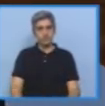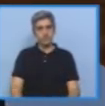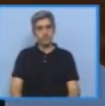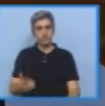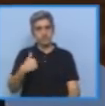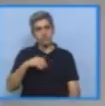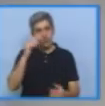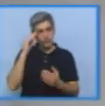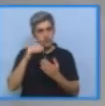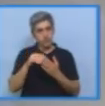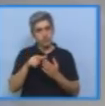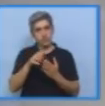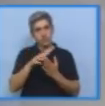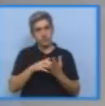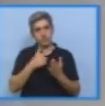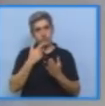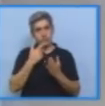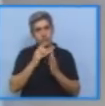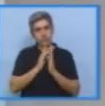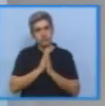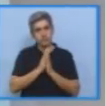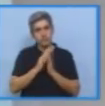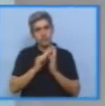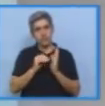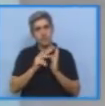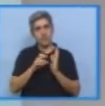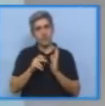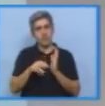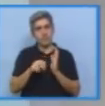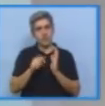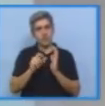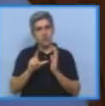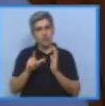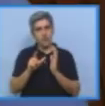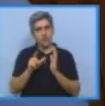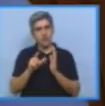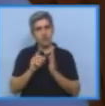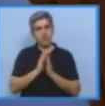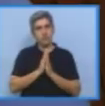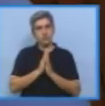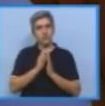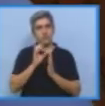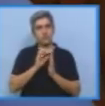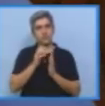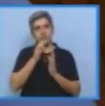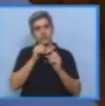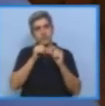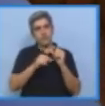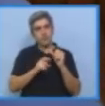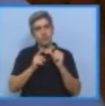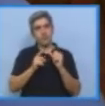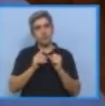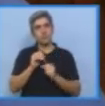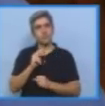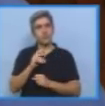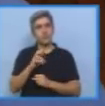à conclusão que é um texto também muito sacramental. Ou seja, que podemos olhar para aqui e ver de uma forma narrativa o que é um sacramento.